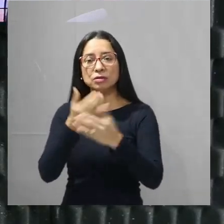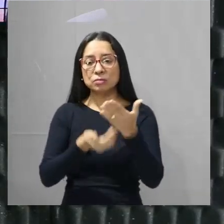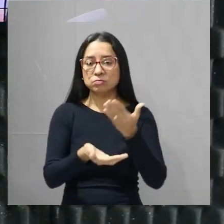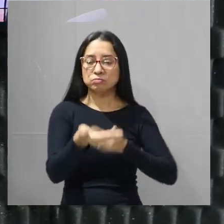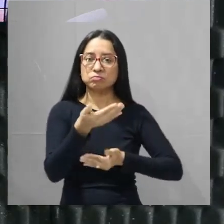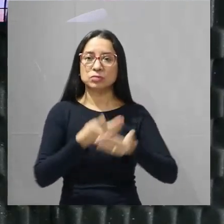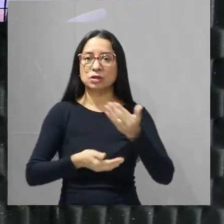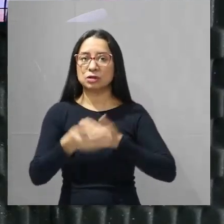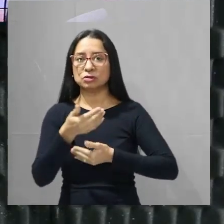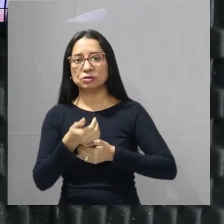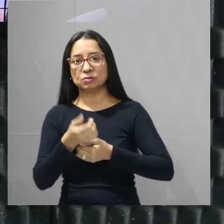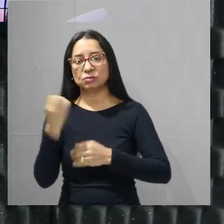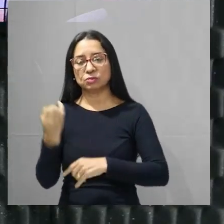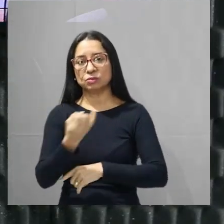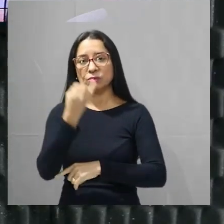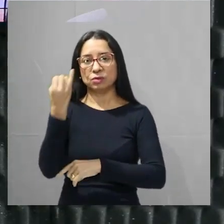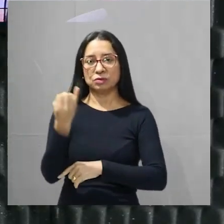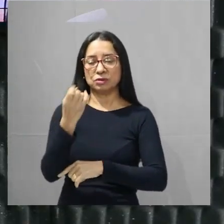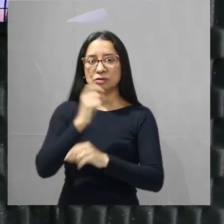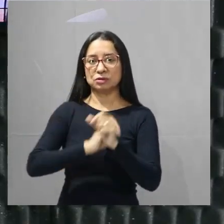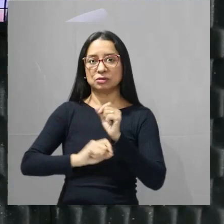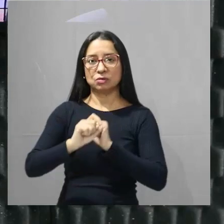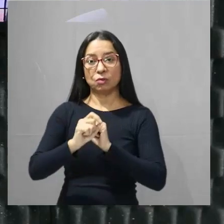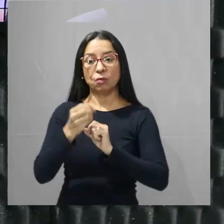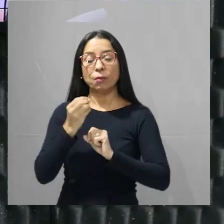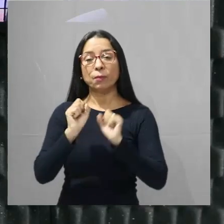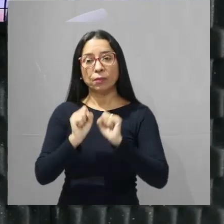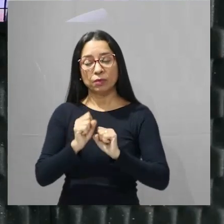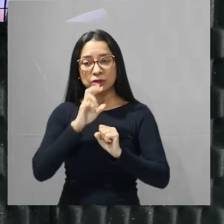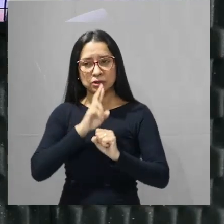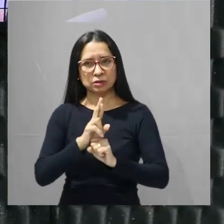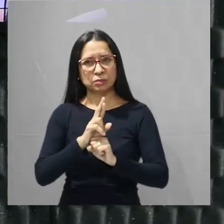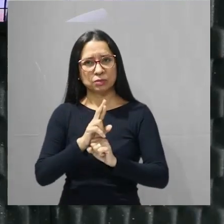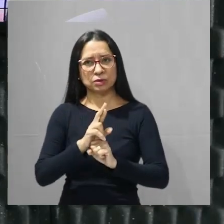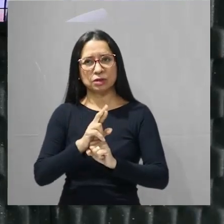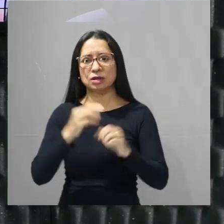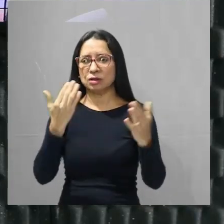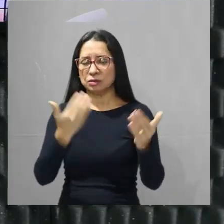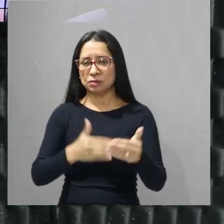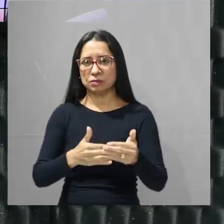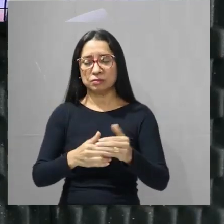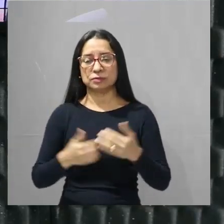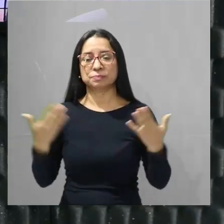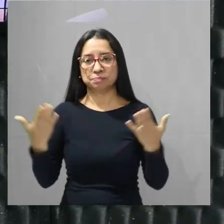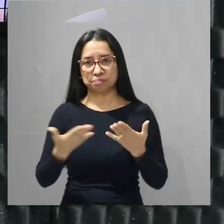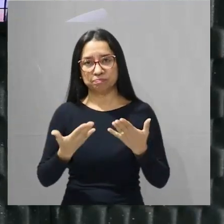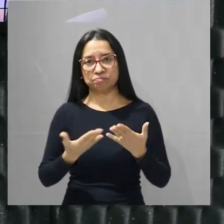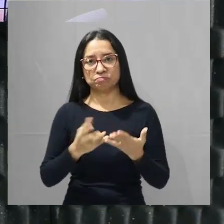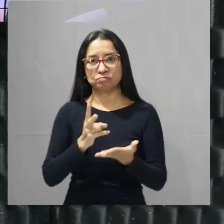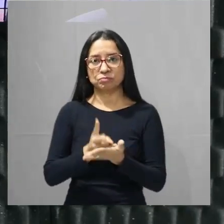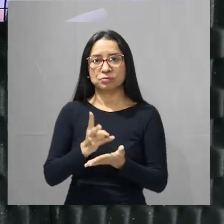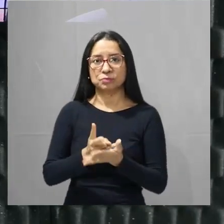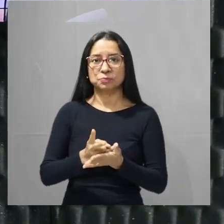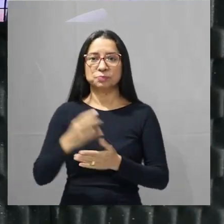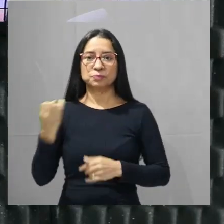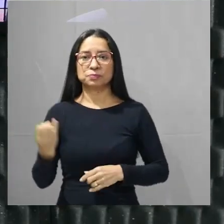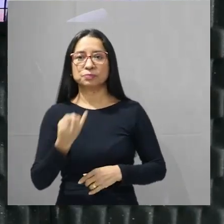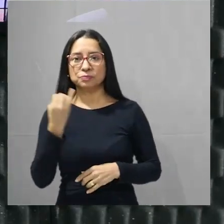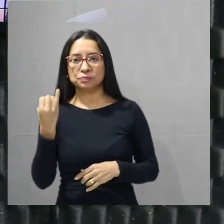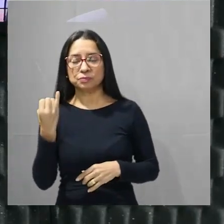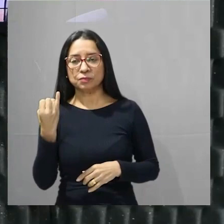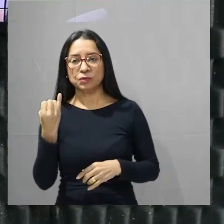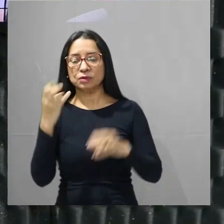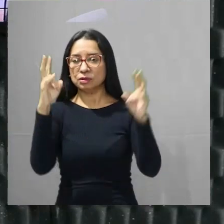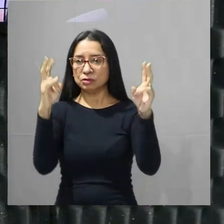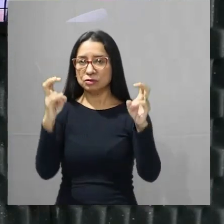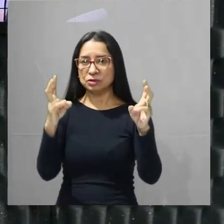agir nessa e outras provas. Belezinha? E hoje, galera, a gente vai dar continuidade, tá? A temática importante que eu te falei na aula